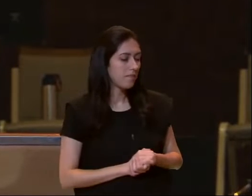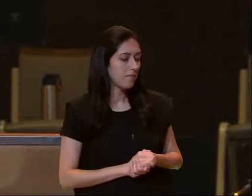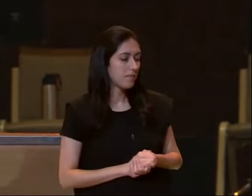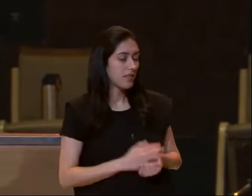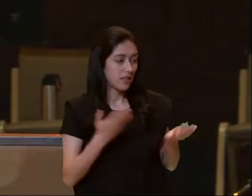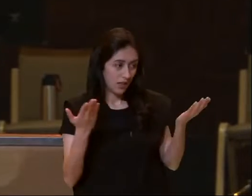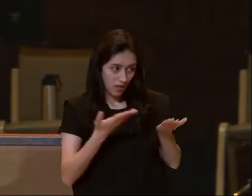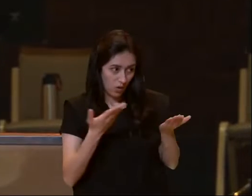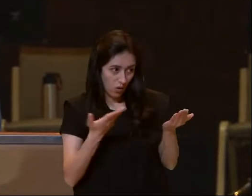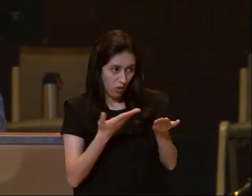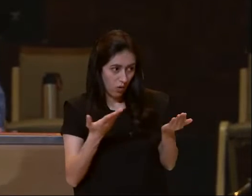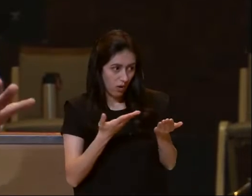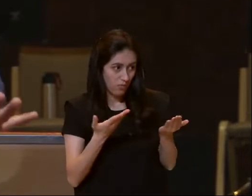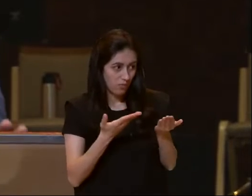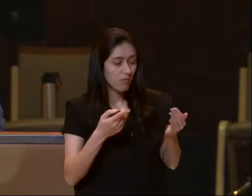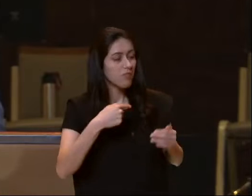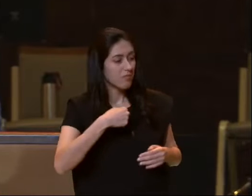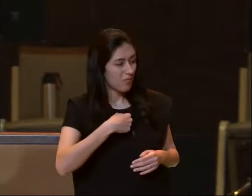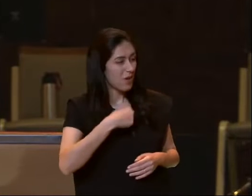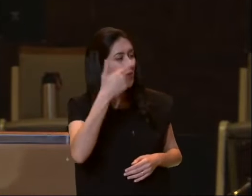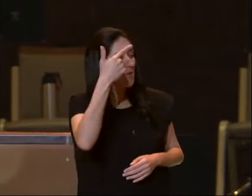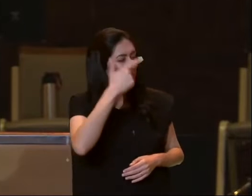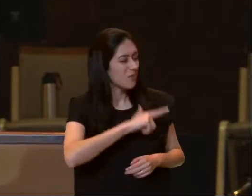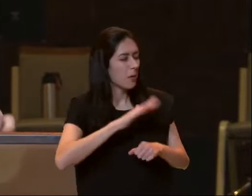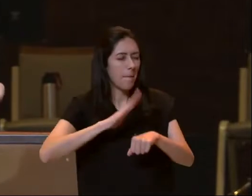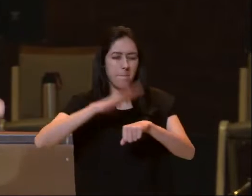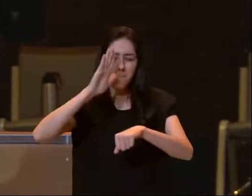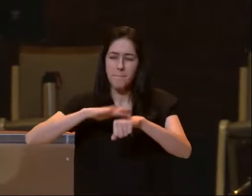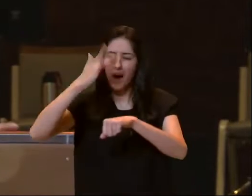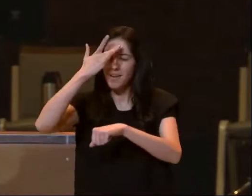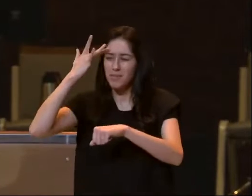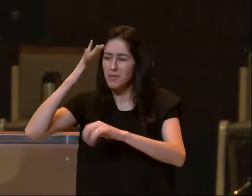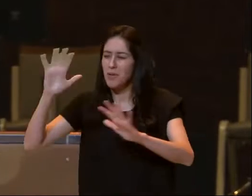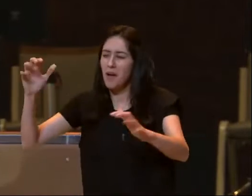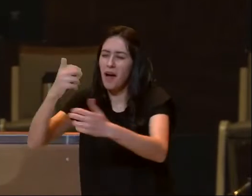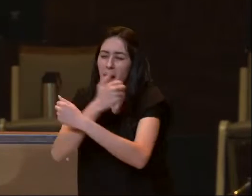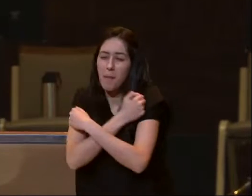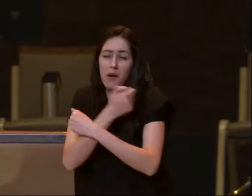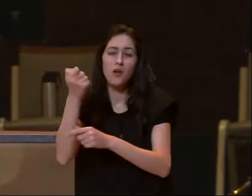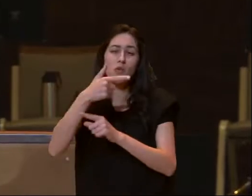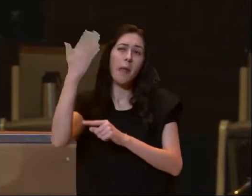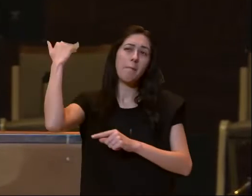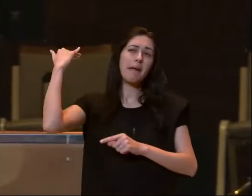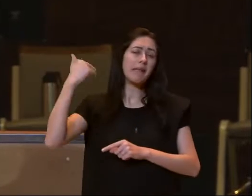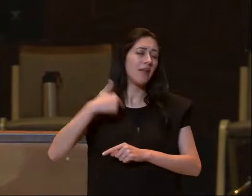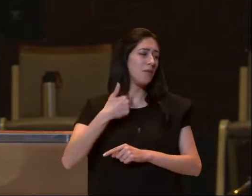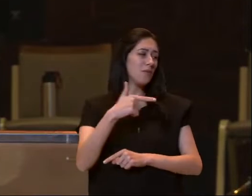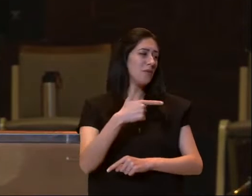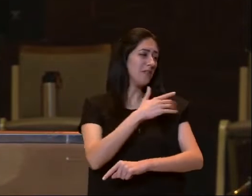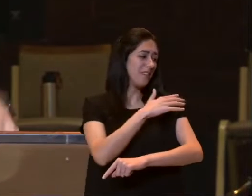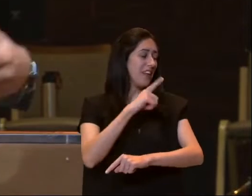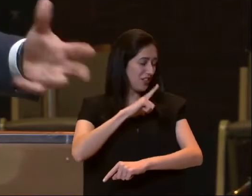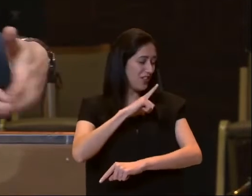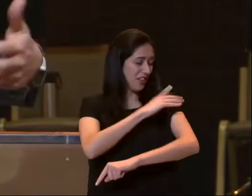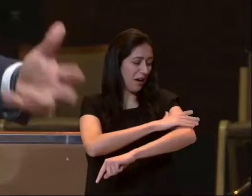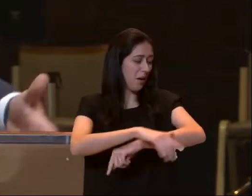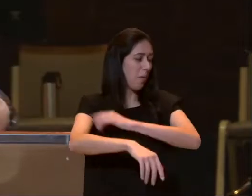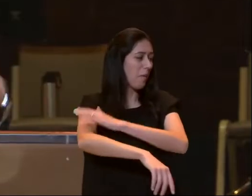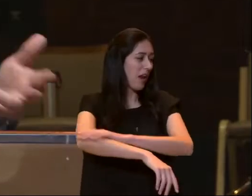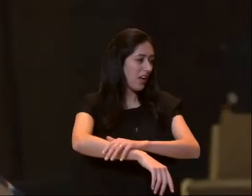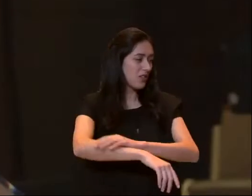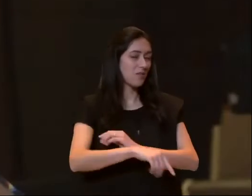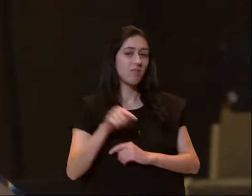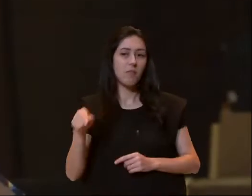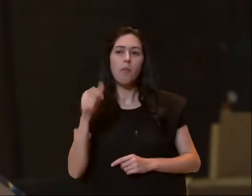agora eu consigo abraçar mais pessoas do que quando eu tinha 2 braços. E ela começa a contar